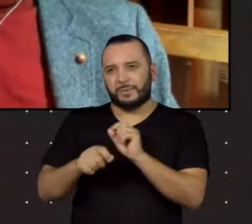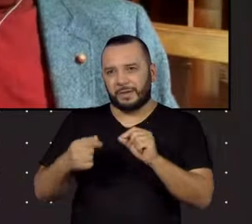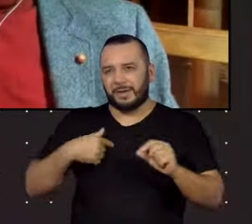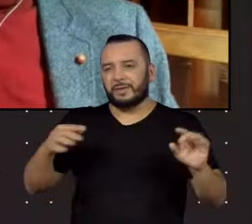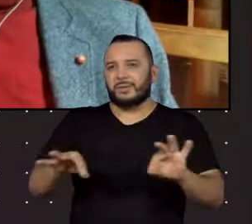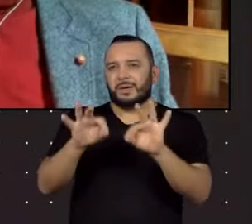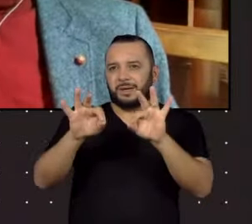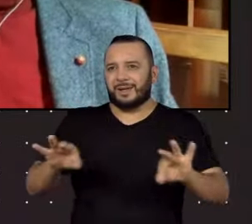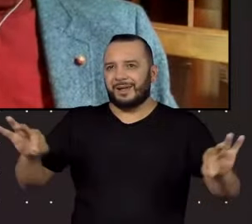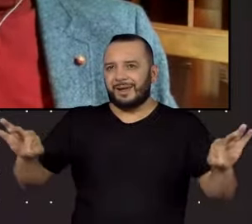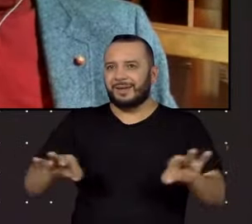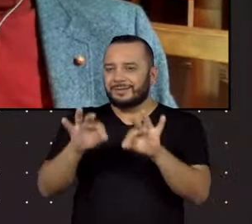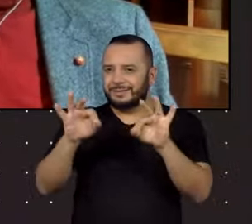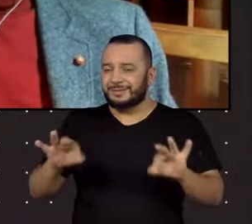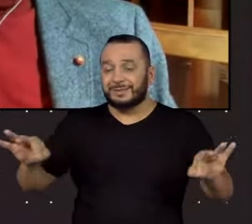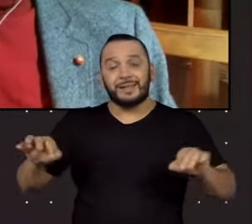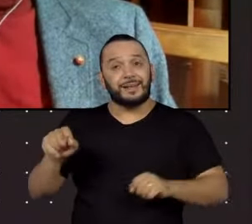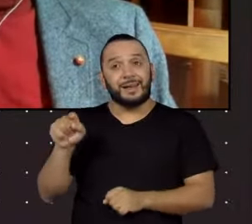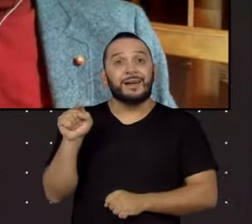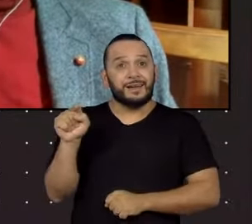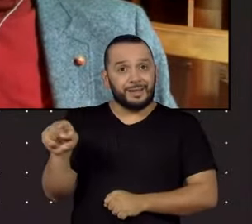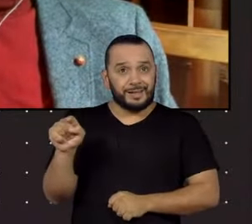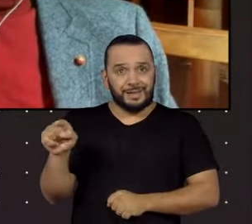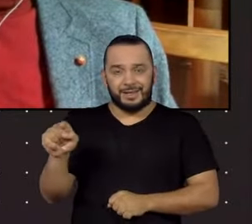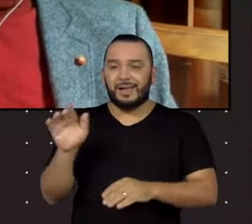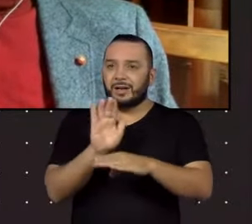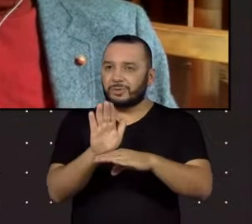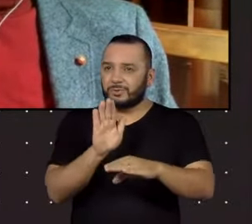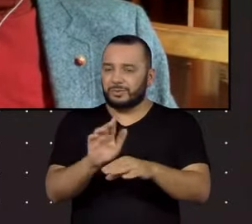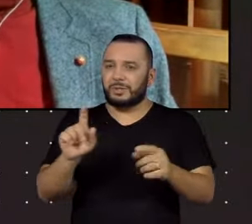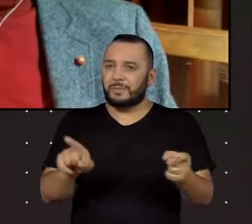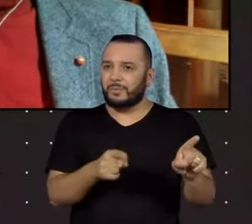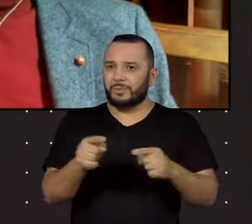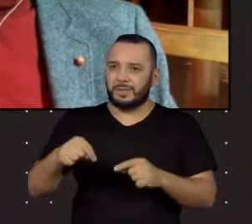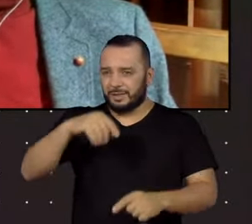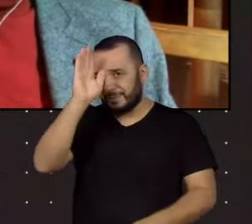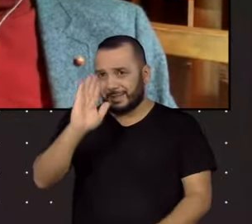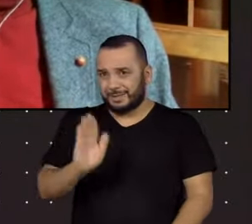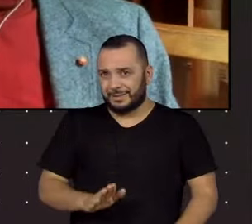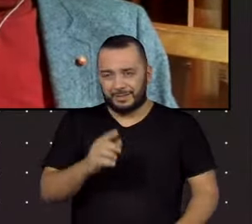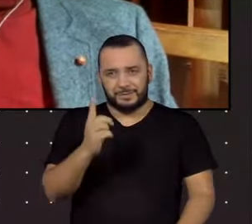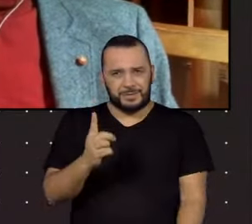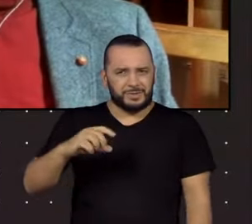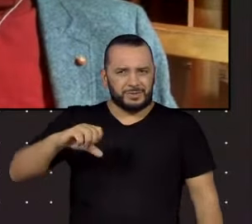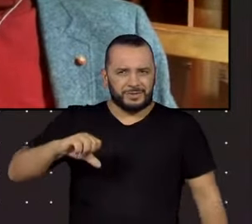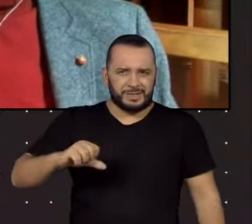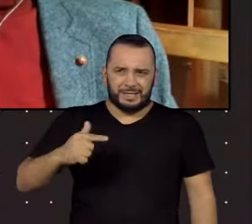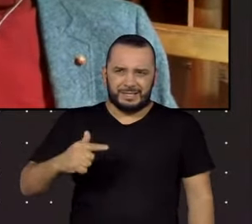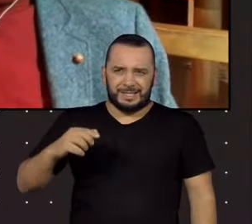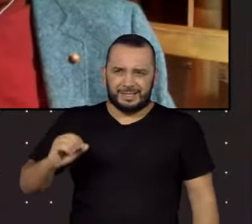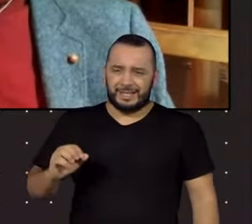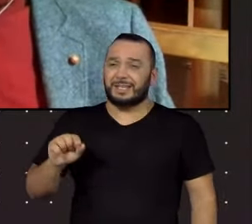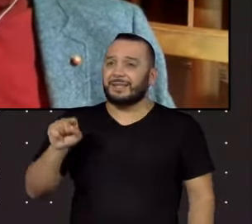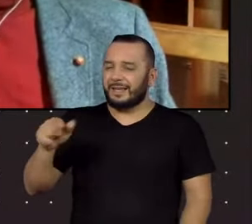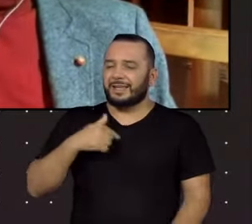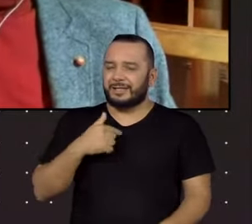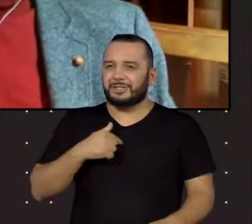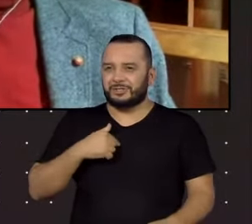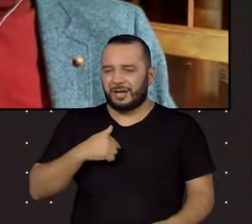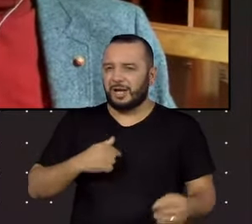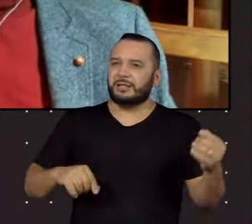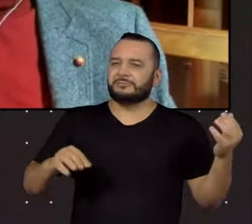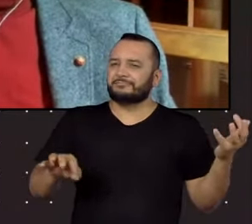quando ele tem colaboração na música popular do Brasil também, que nos anos 70 ele fez arranjos